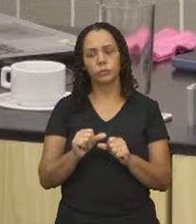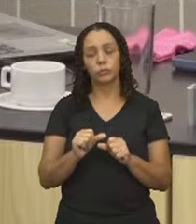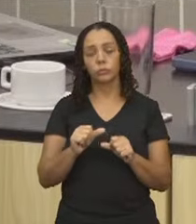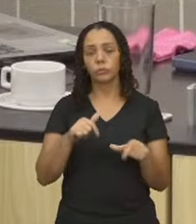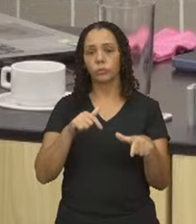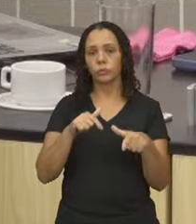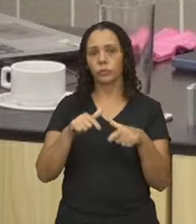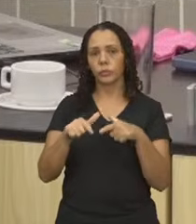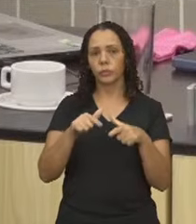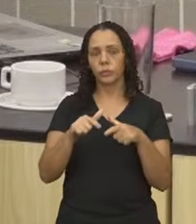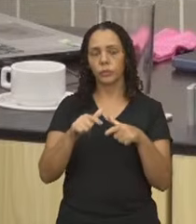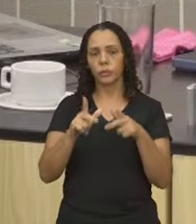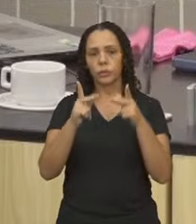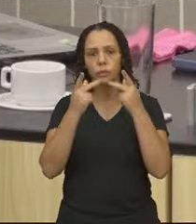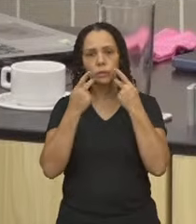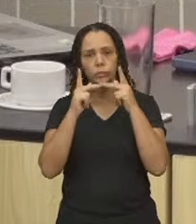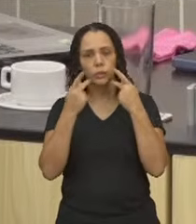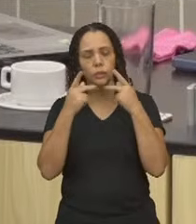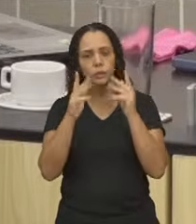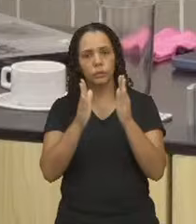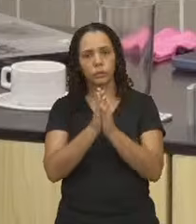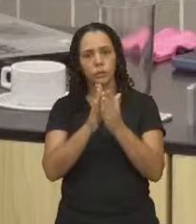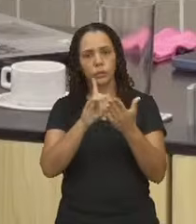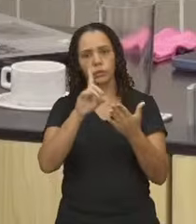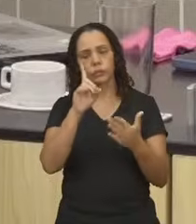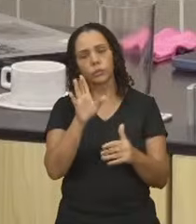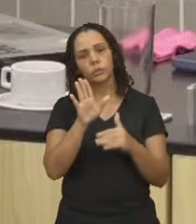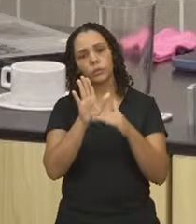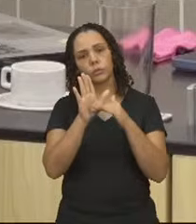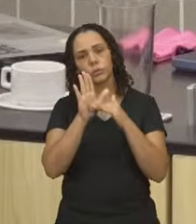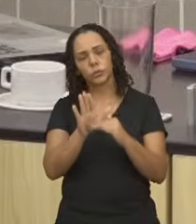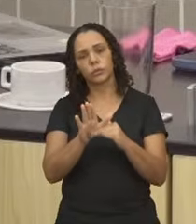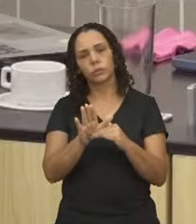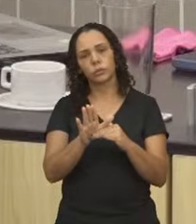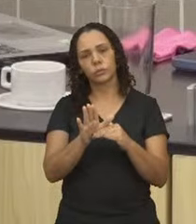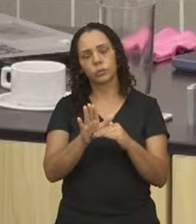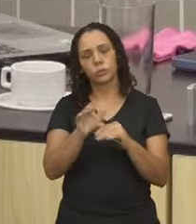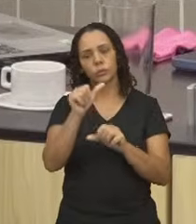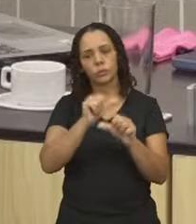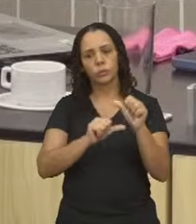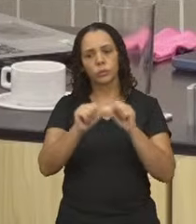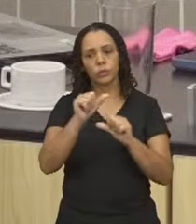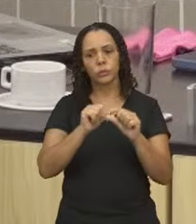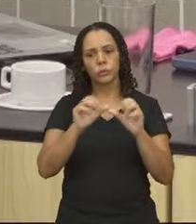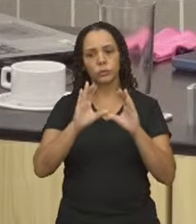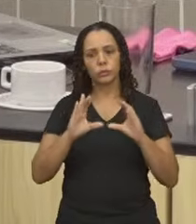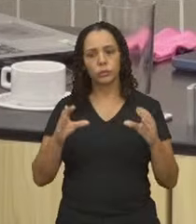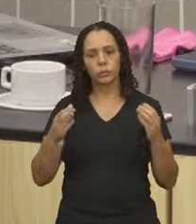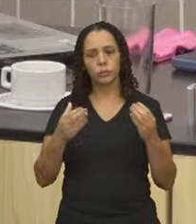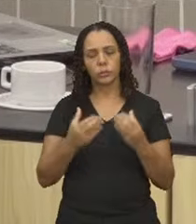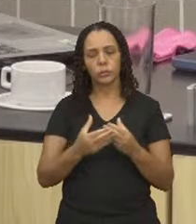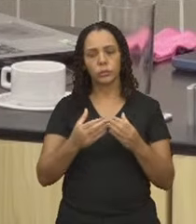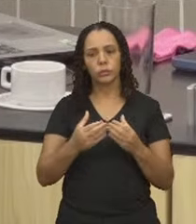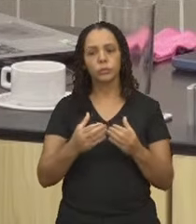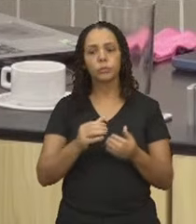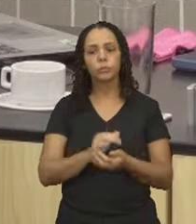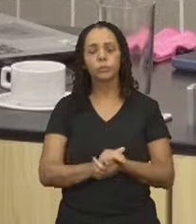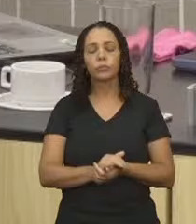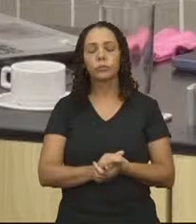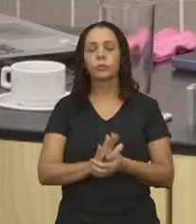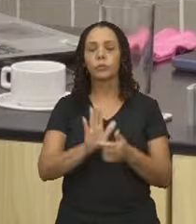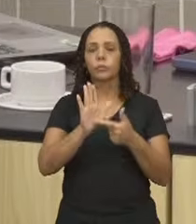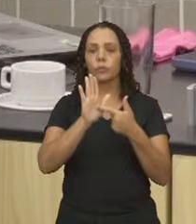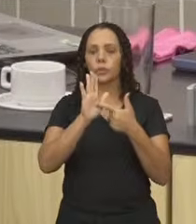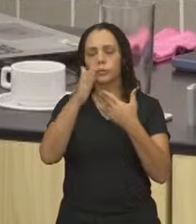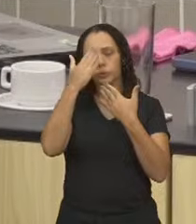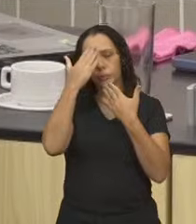firme na proclamação da verdade e por sua contribuição à formação moral e espiritual da comunidade, registramos nossa gratidão